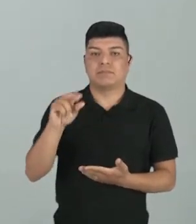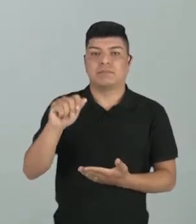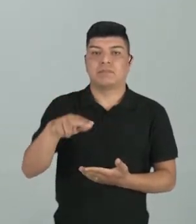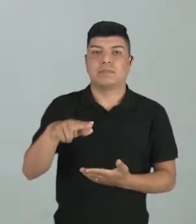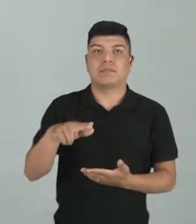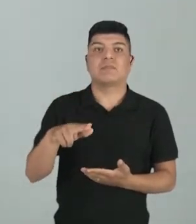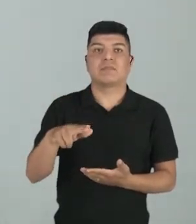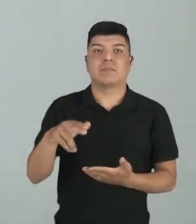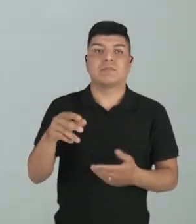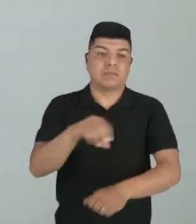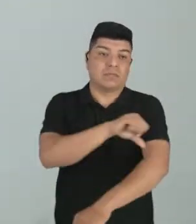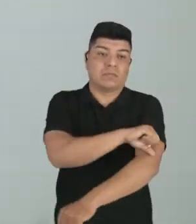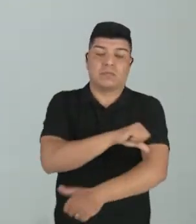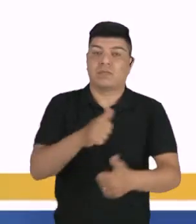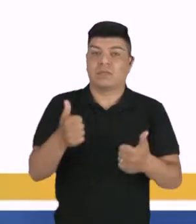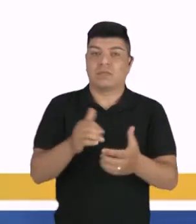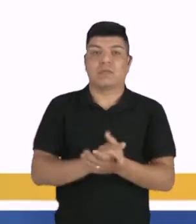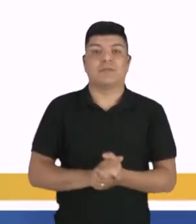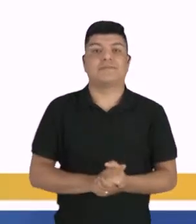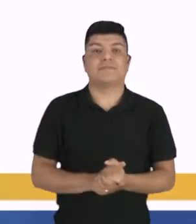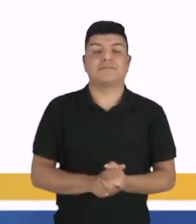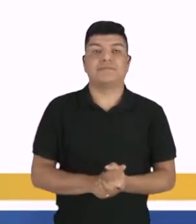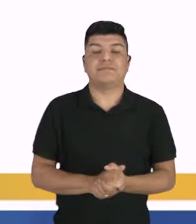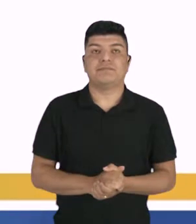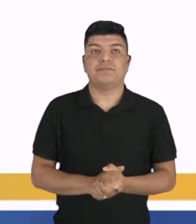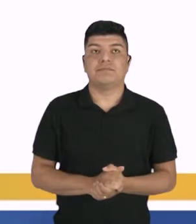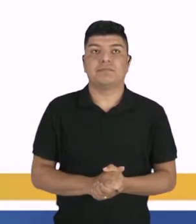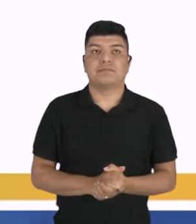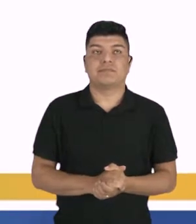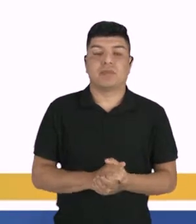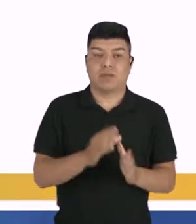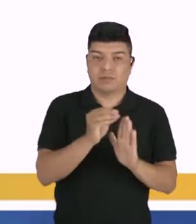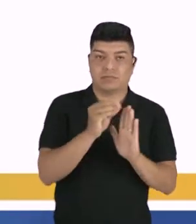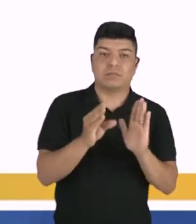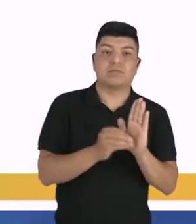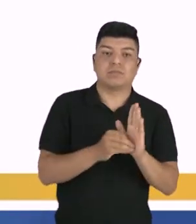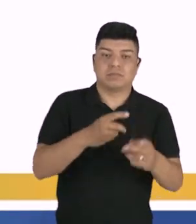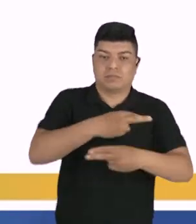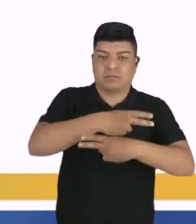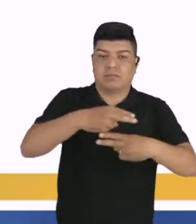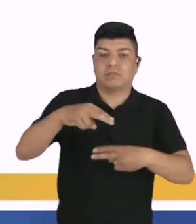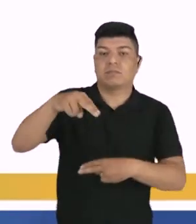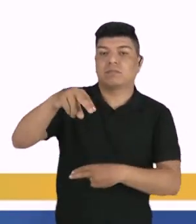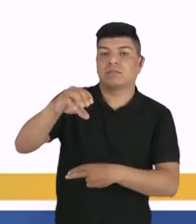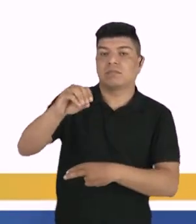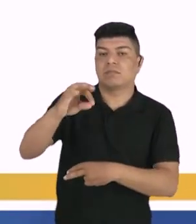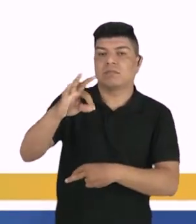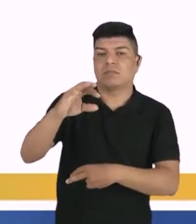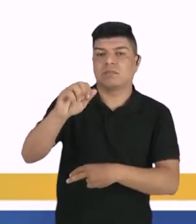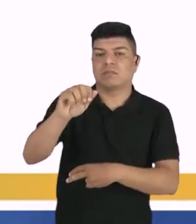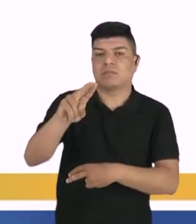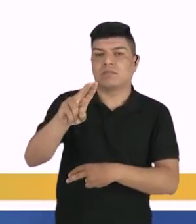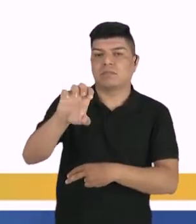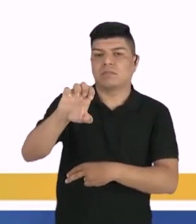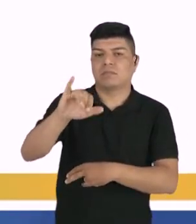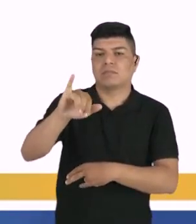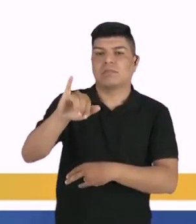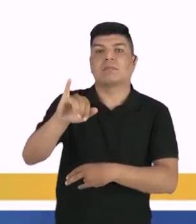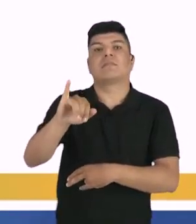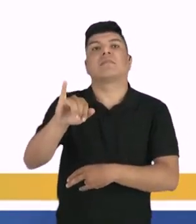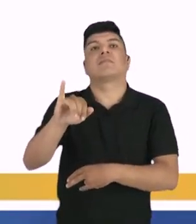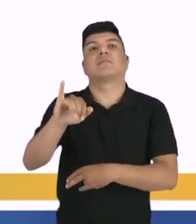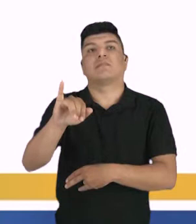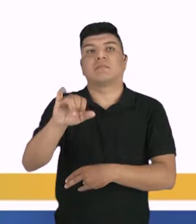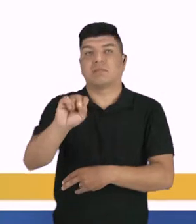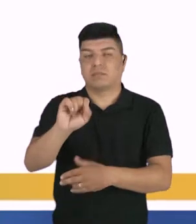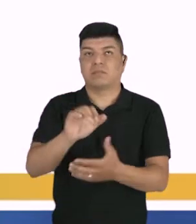para a qual se destina. Então vamos iniciar. Então nosso conteúdo é produtos notáveis. Vamos aqui criar uma